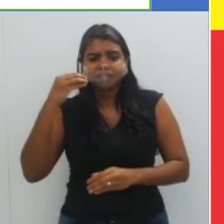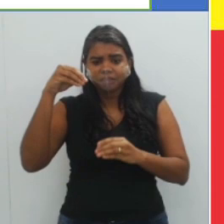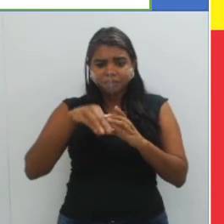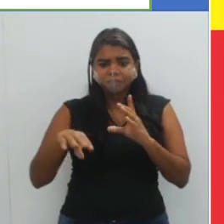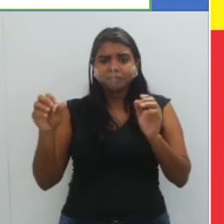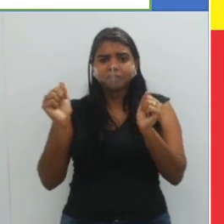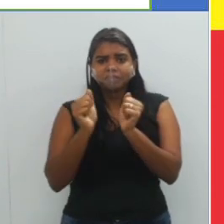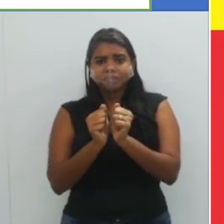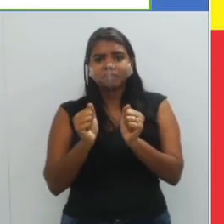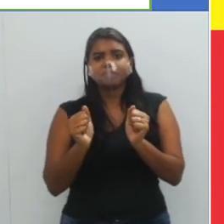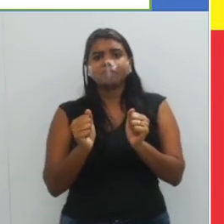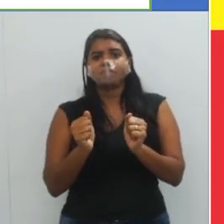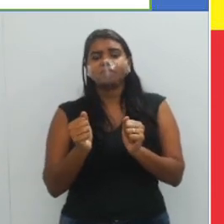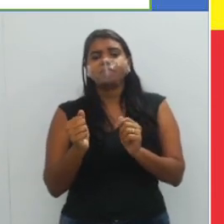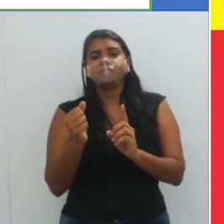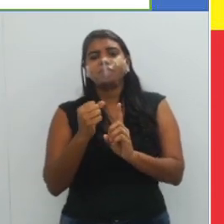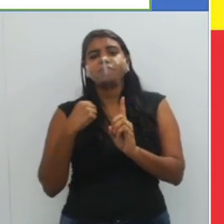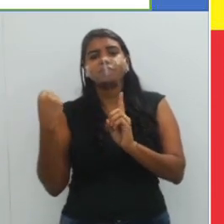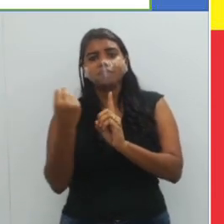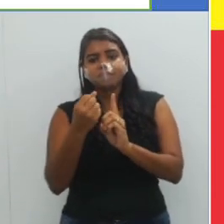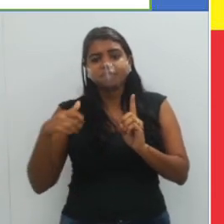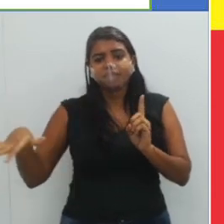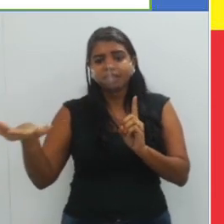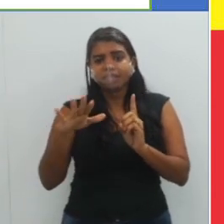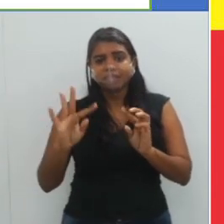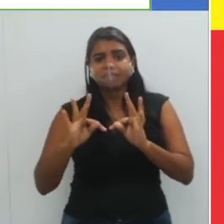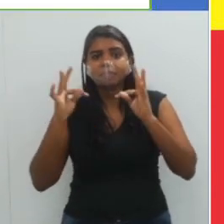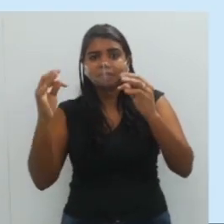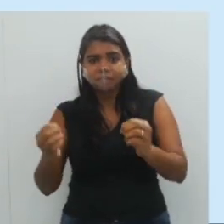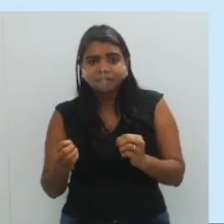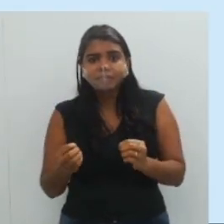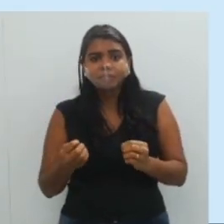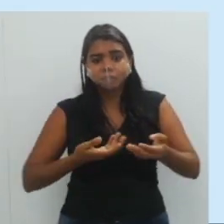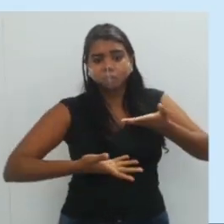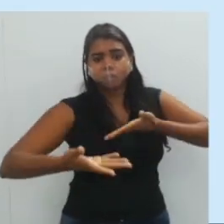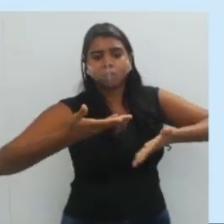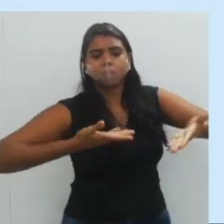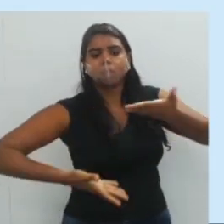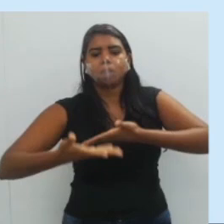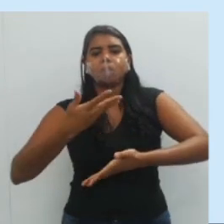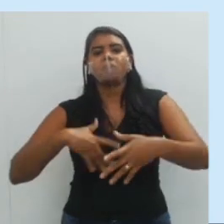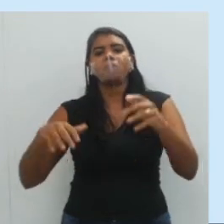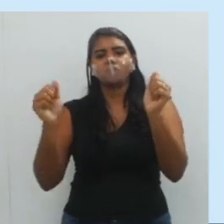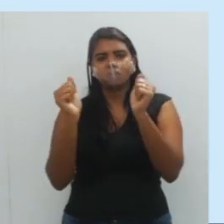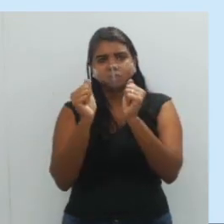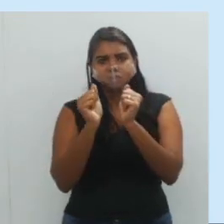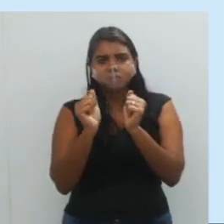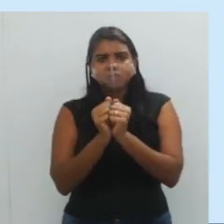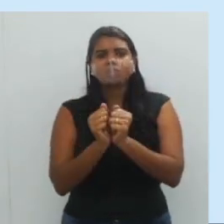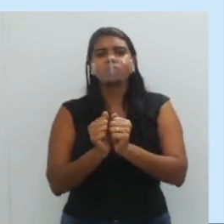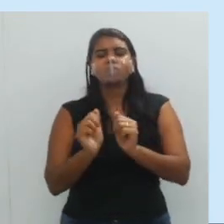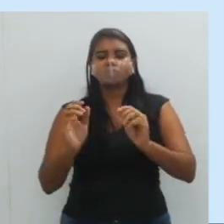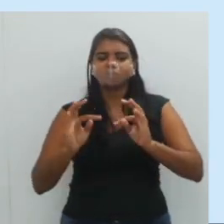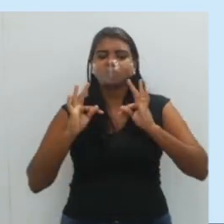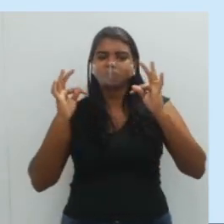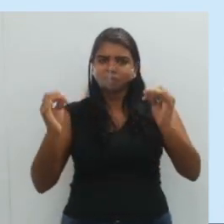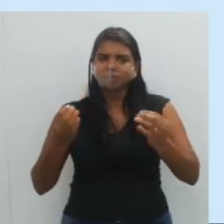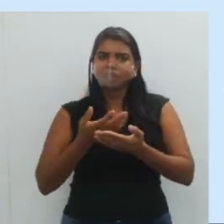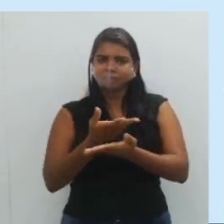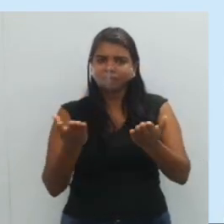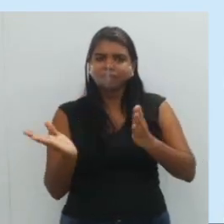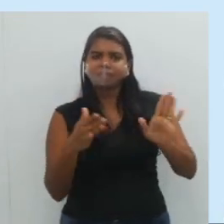uma sociedade para todos. Então, cidadania, conviver junto a todos e para